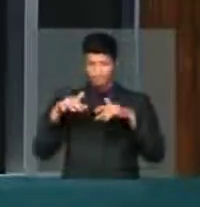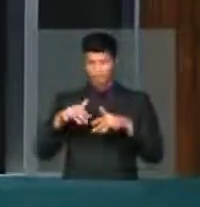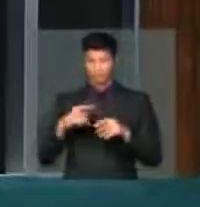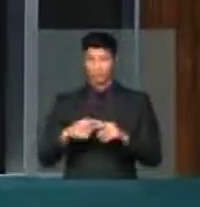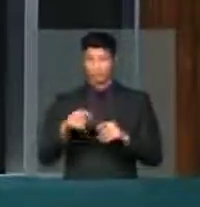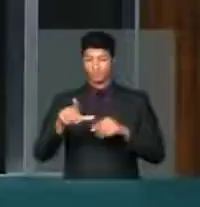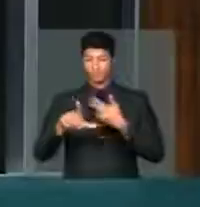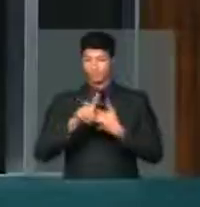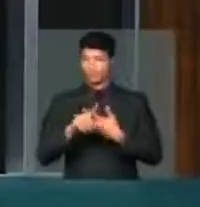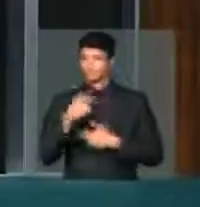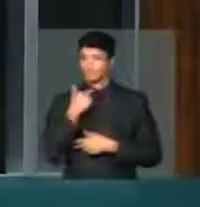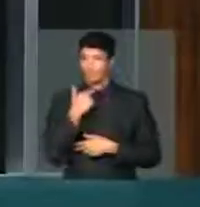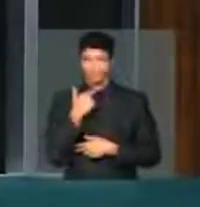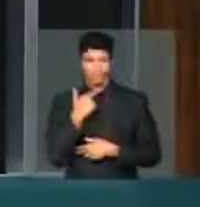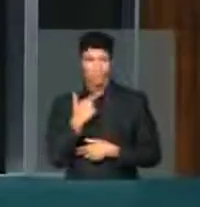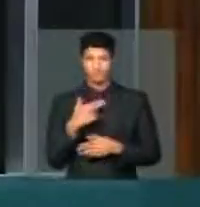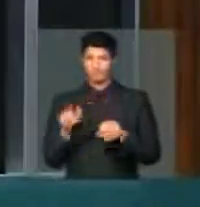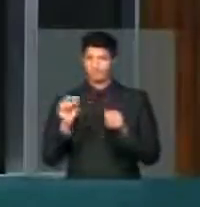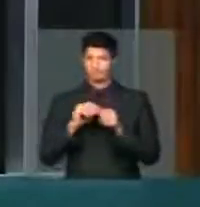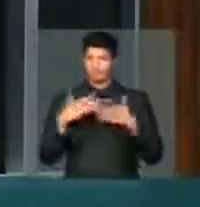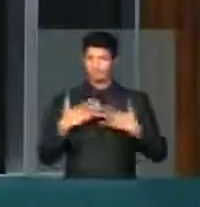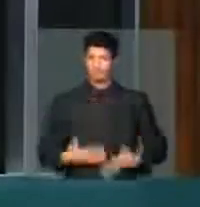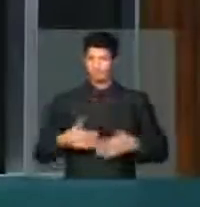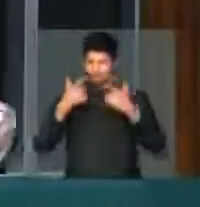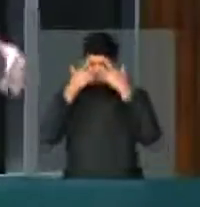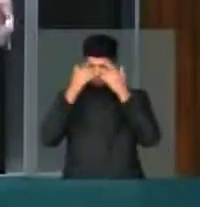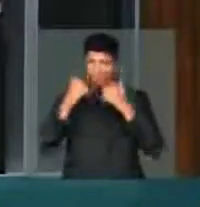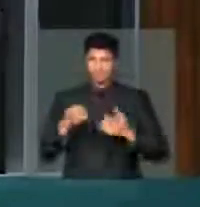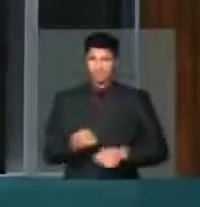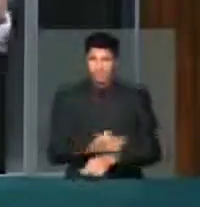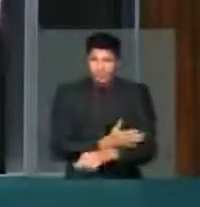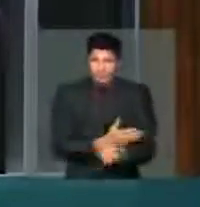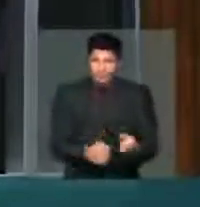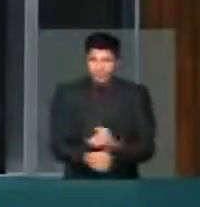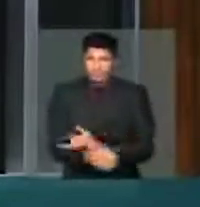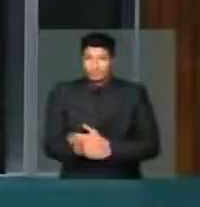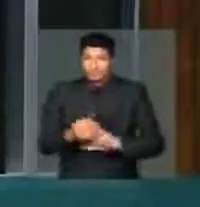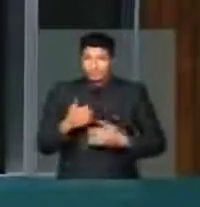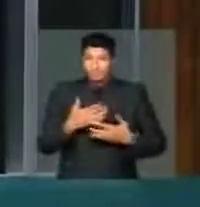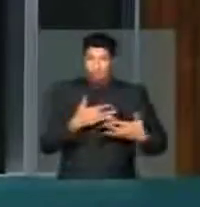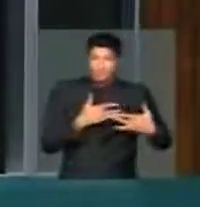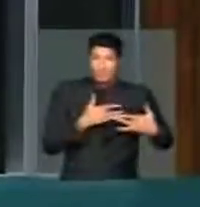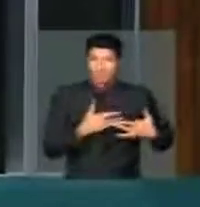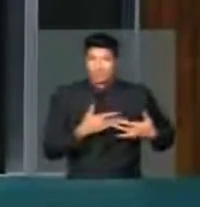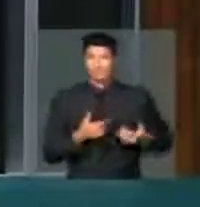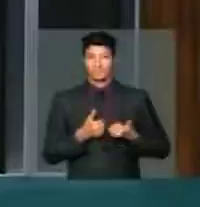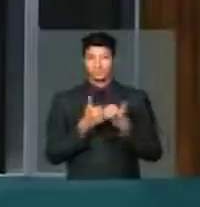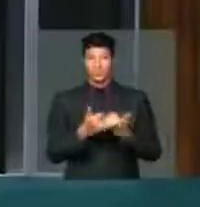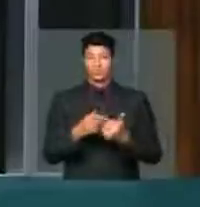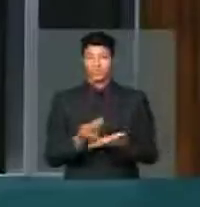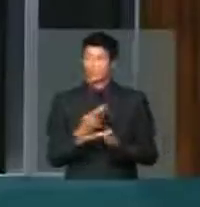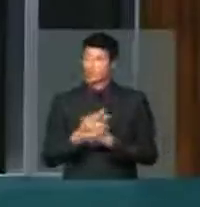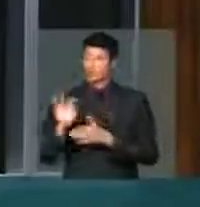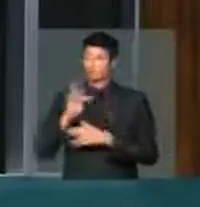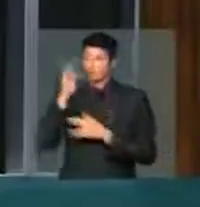O legislador não pode agir sob violenta emoção, sob paixões que vão nos levar a